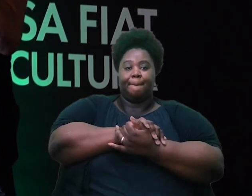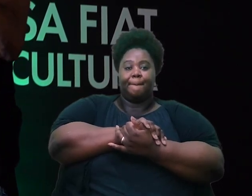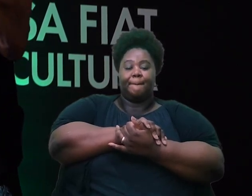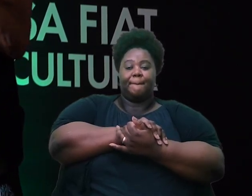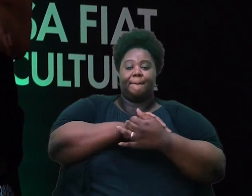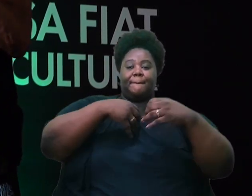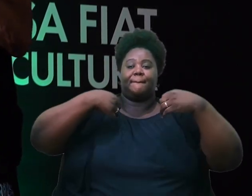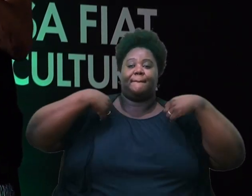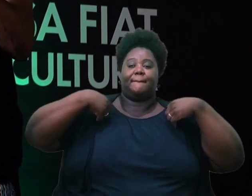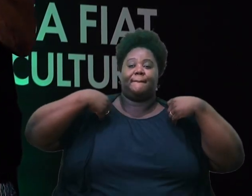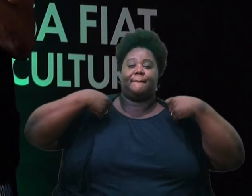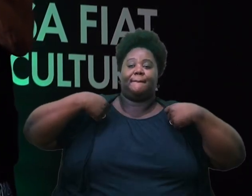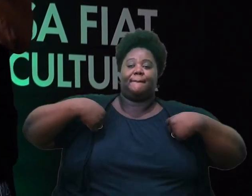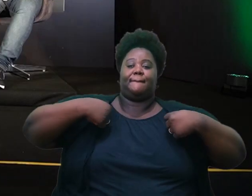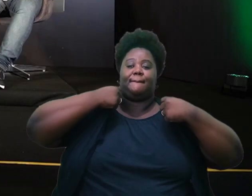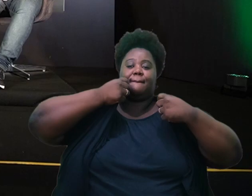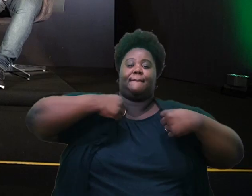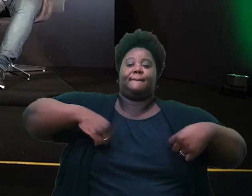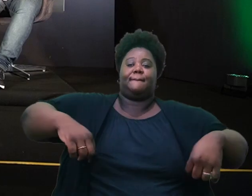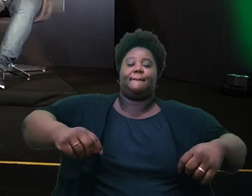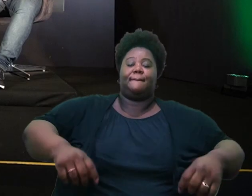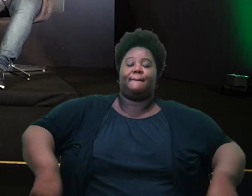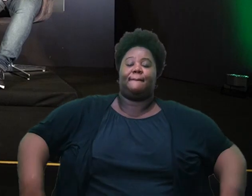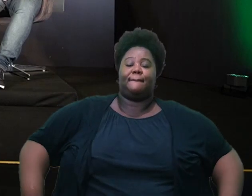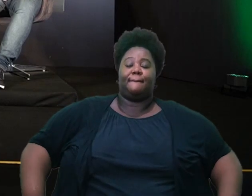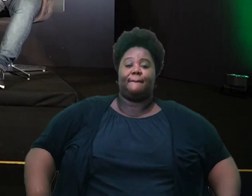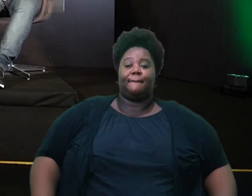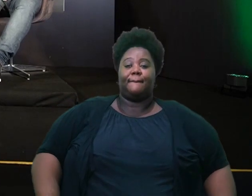ai, ai, ai. Tilelê,